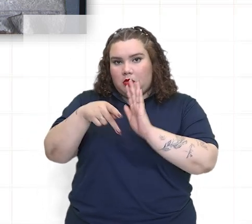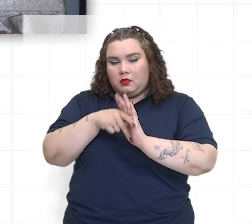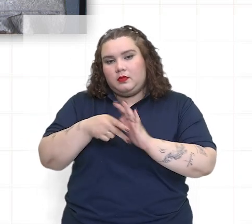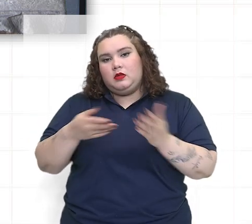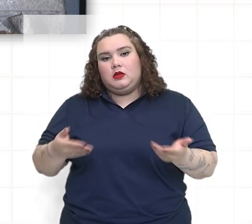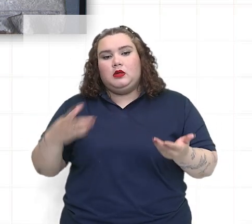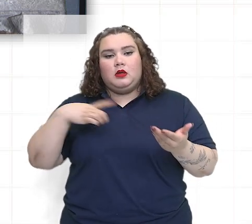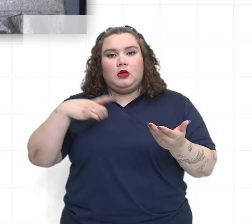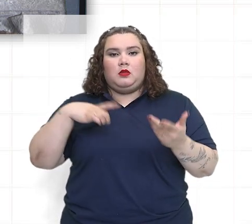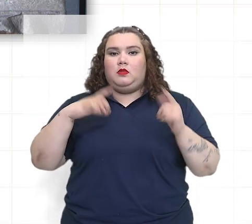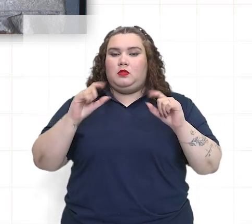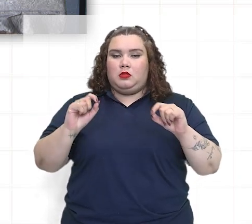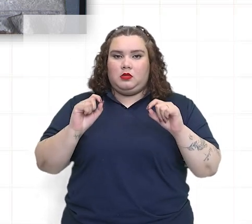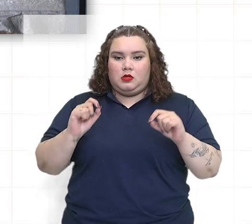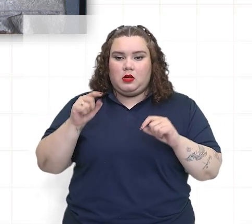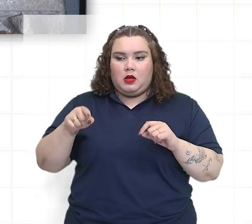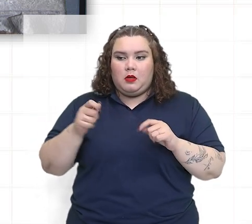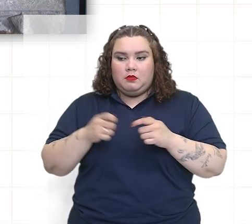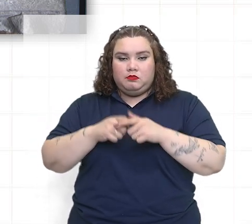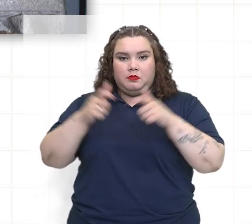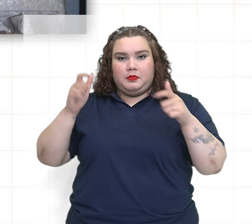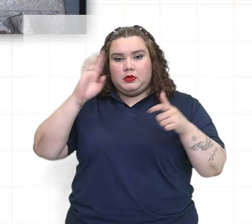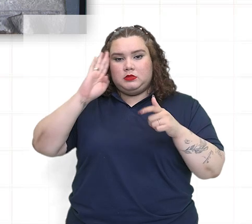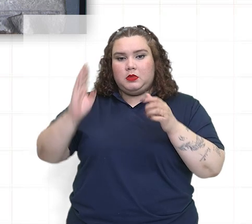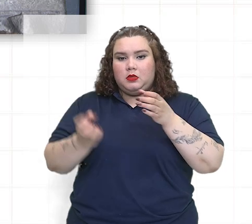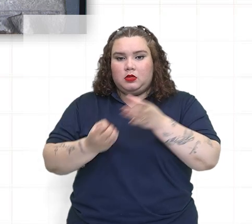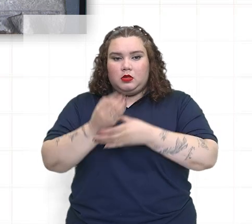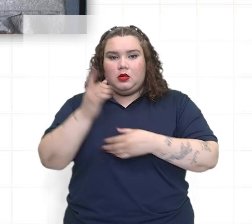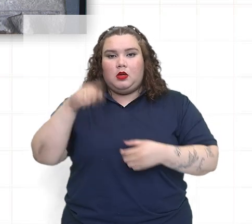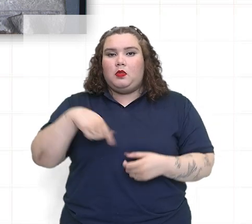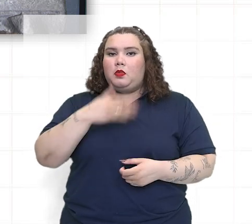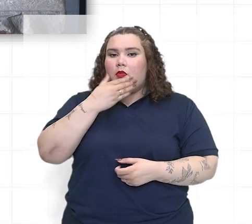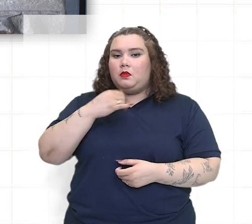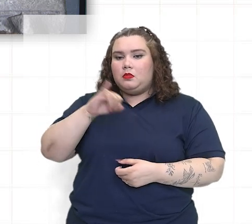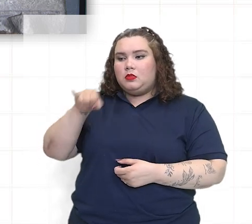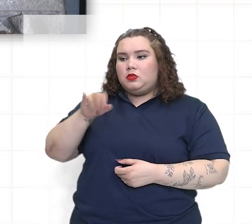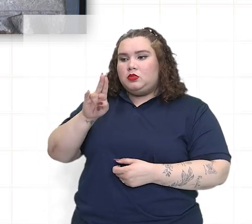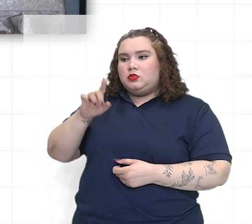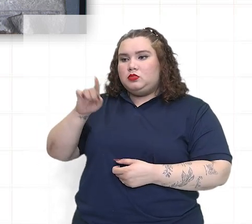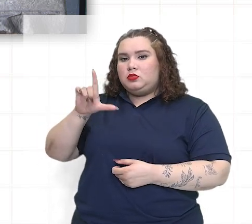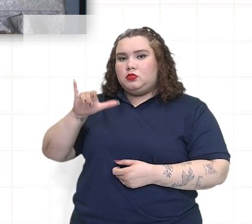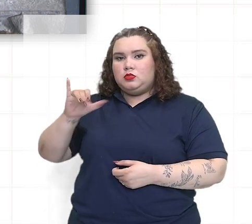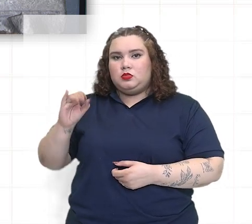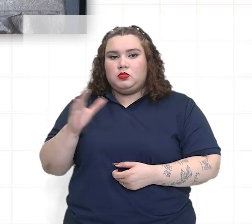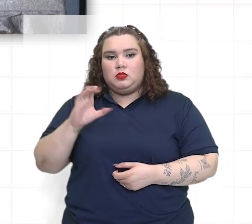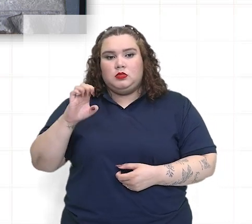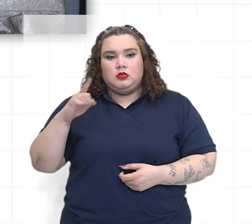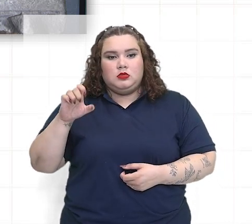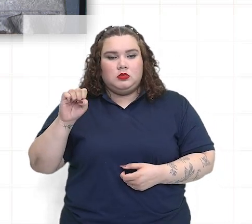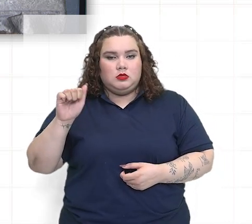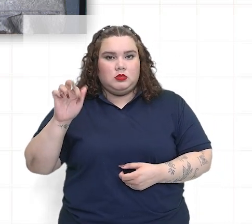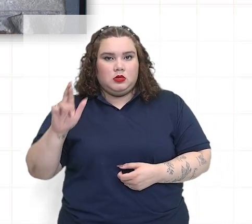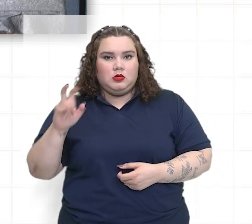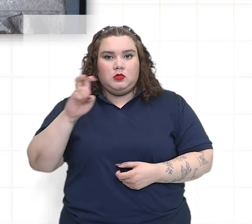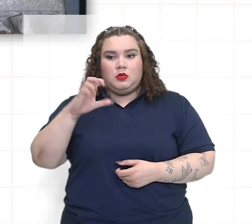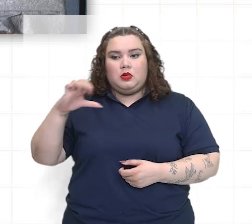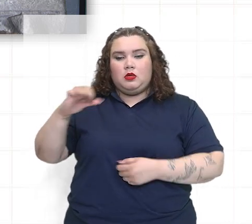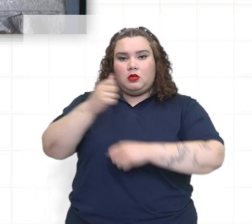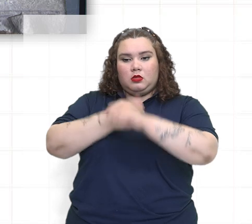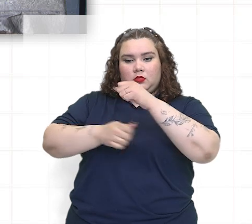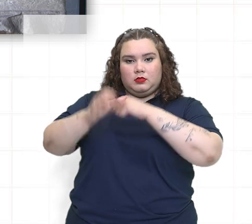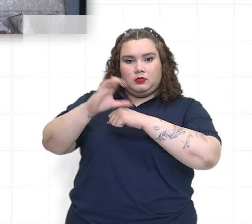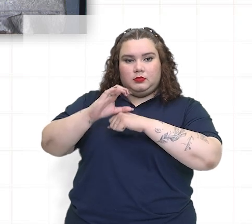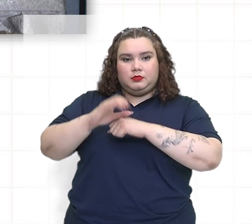nós vamos ver, então, que quem foi o grande criador foi, então, aí o Júlio César, tá? Em 59